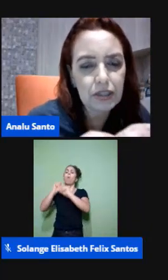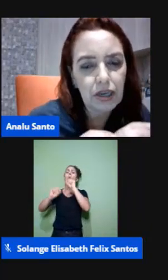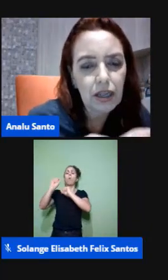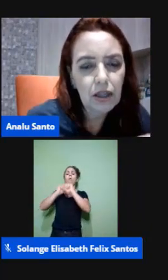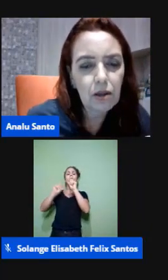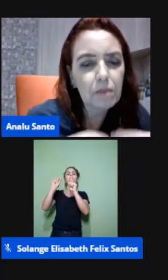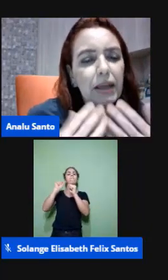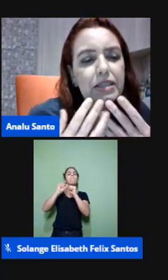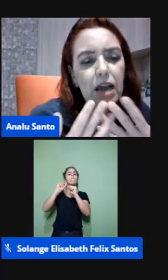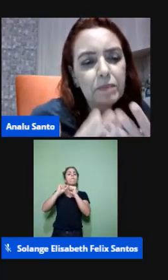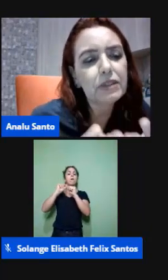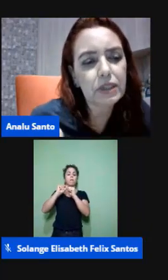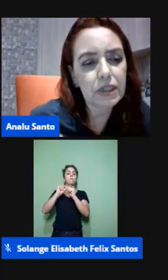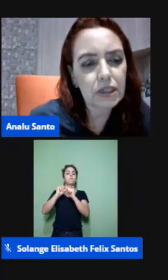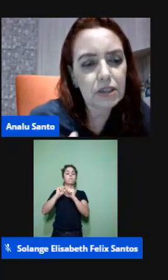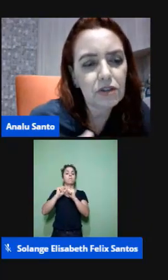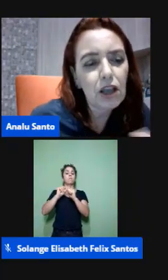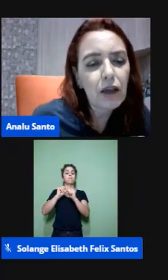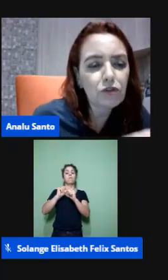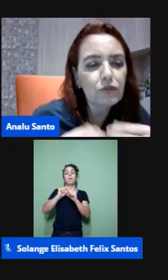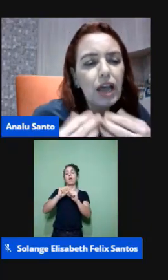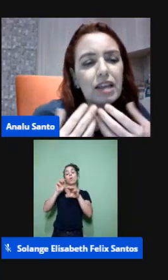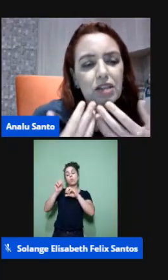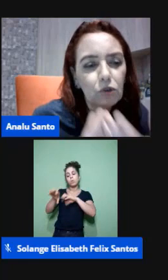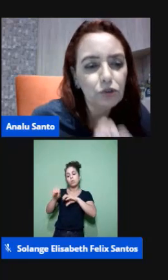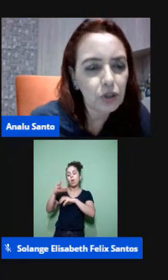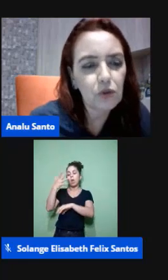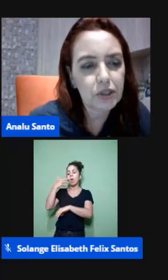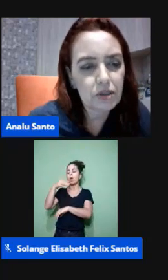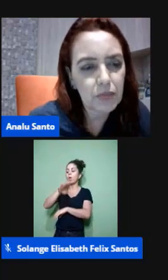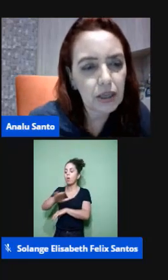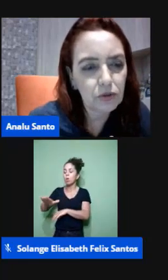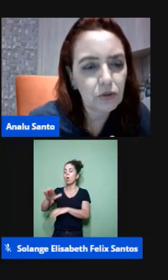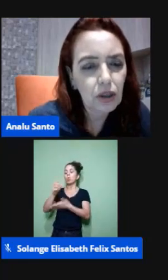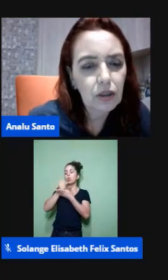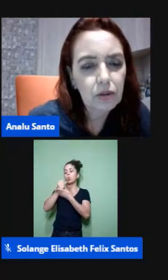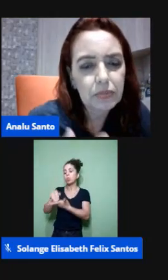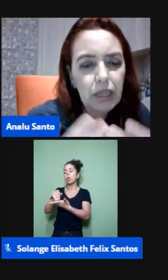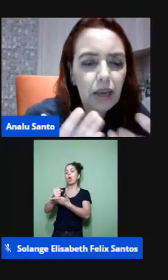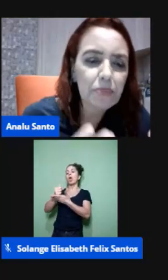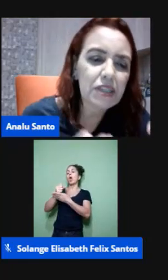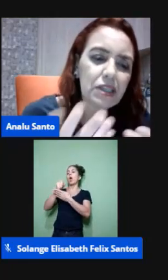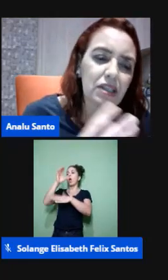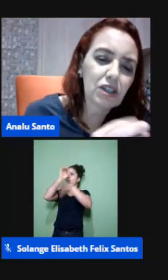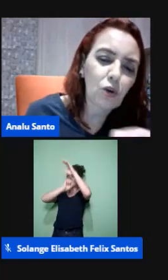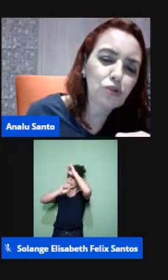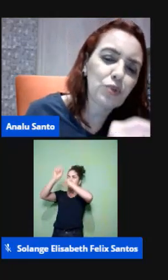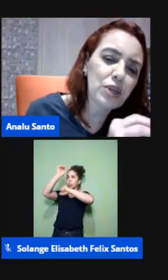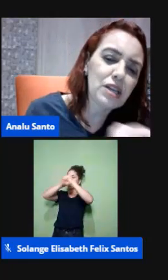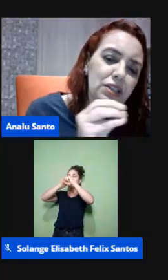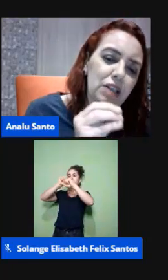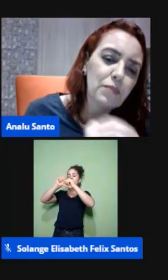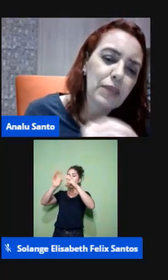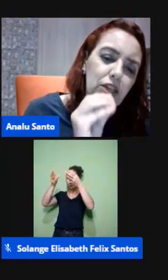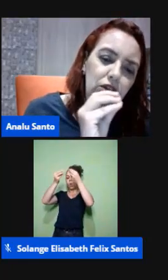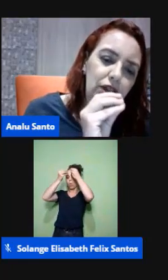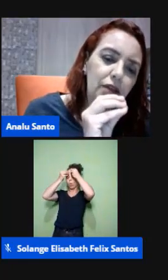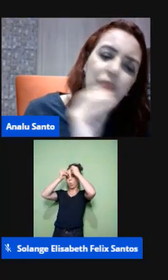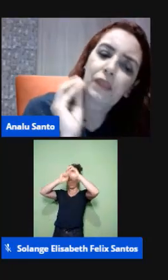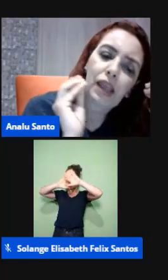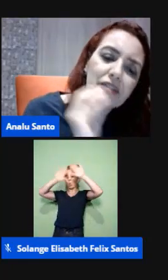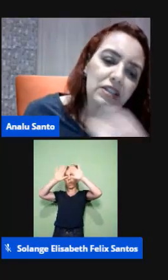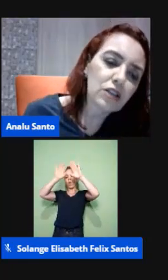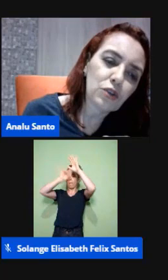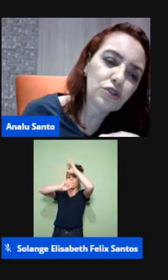consegue fazer? Passar para as crianças, ajudá-las a construir conhecimento, ela precisa construir esses saberes,